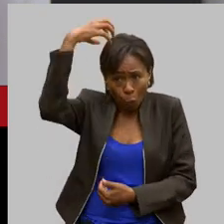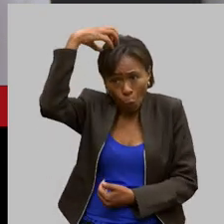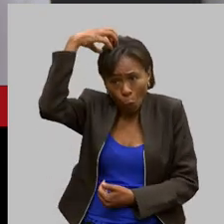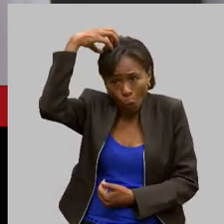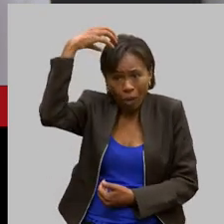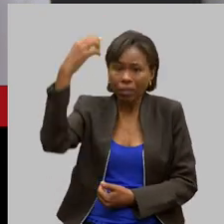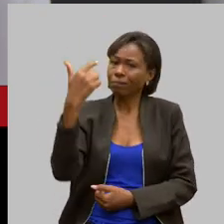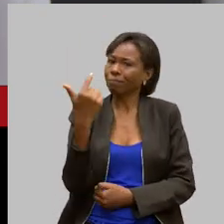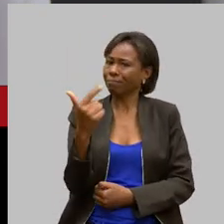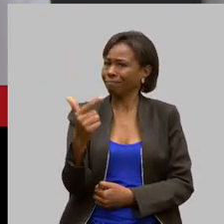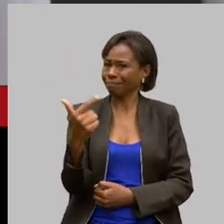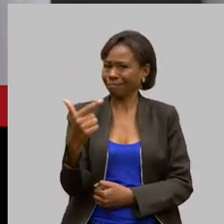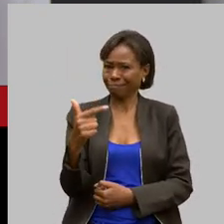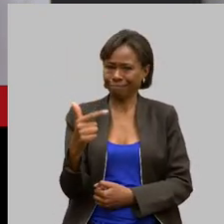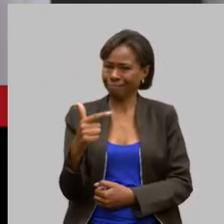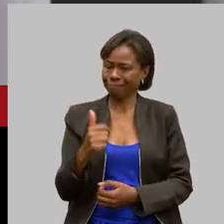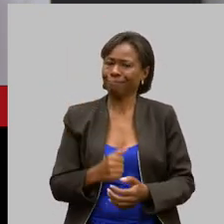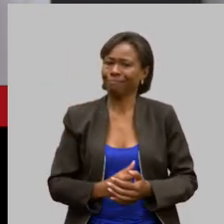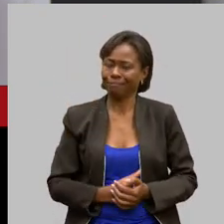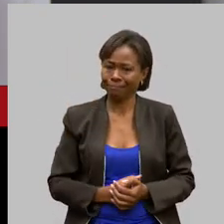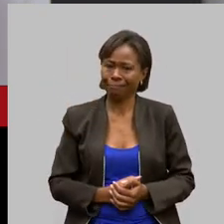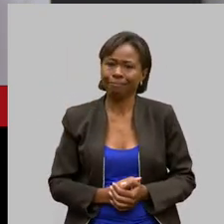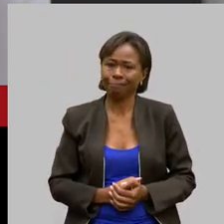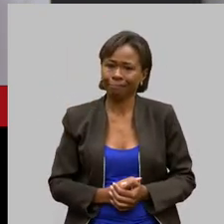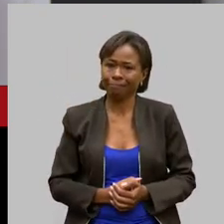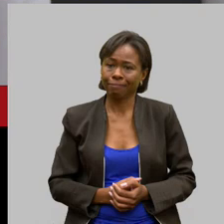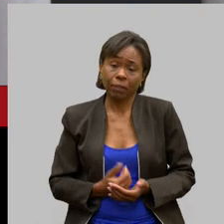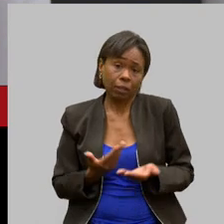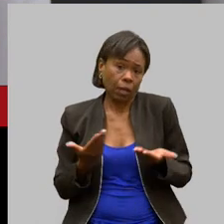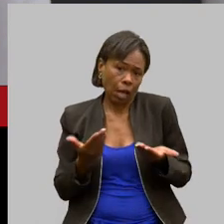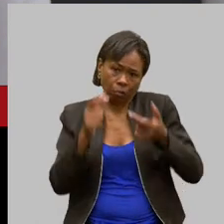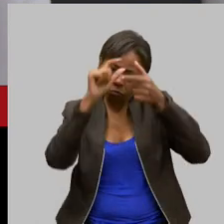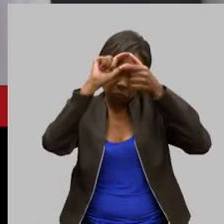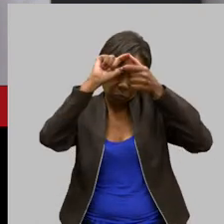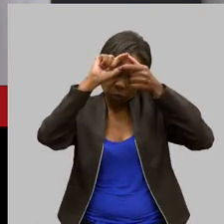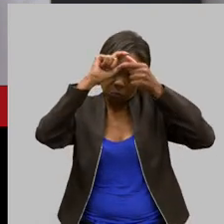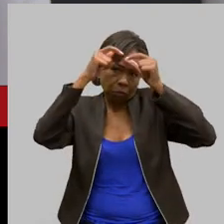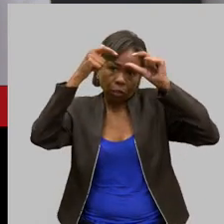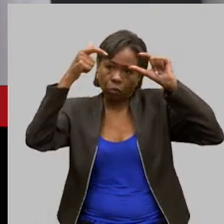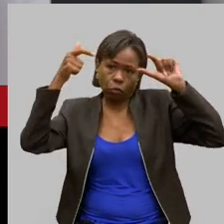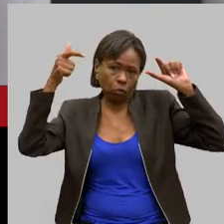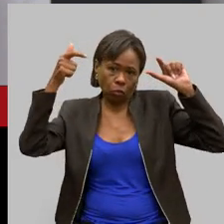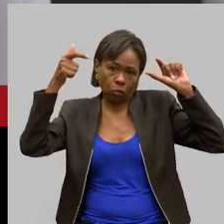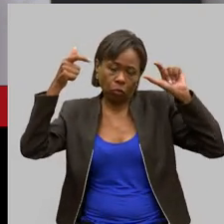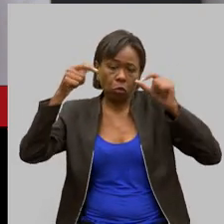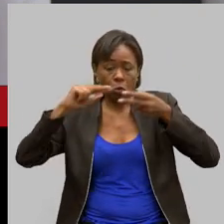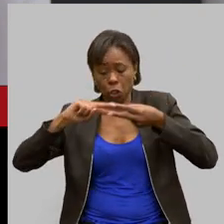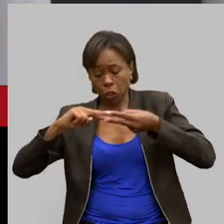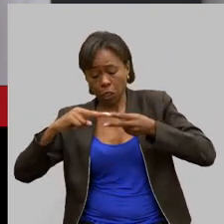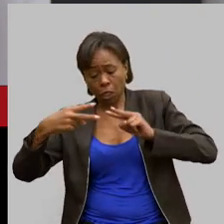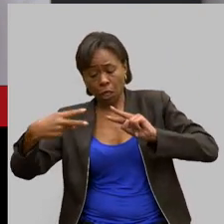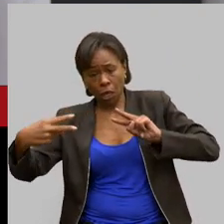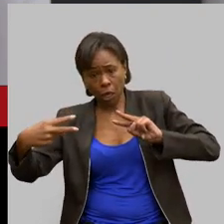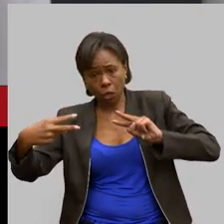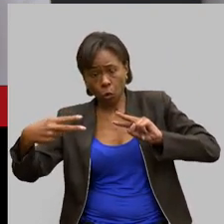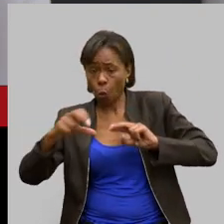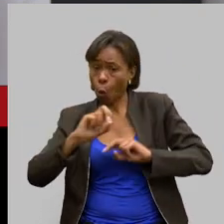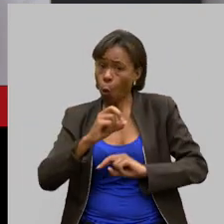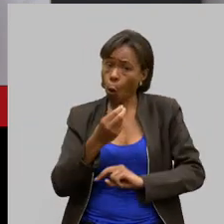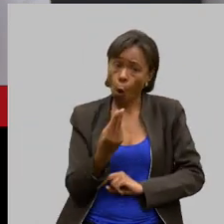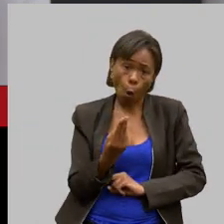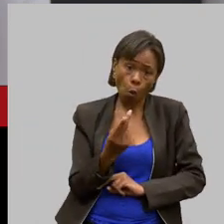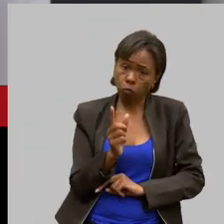autista então é uma condição né que pode vir é herdada ou não herdada os fatores